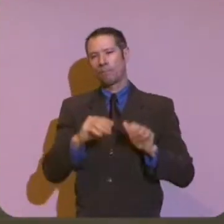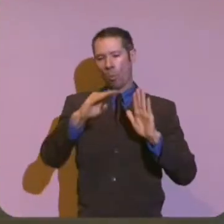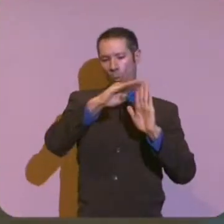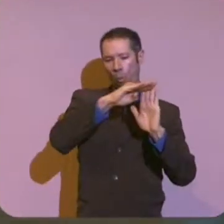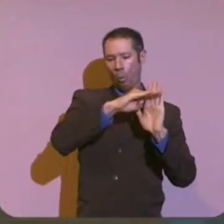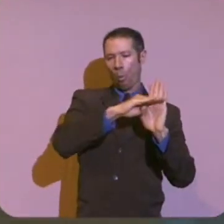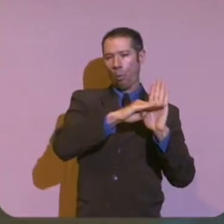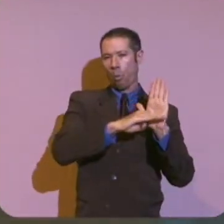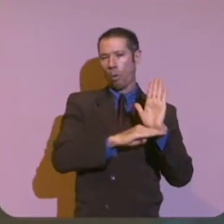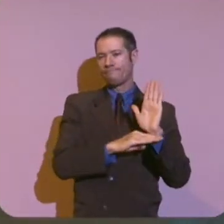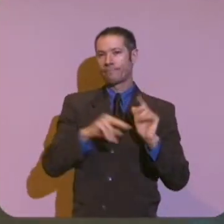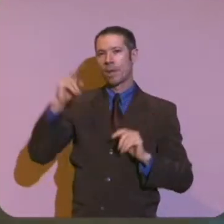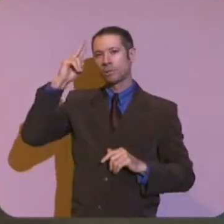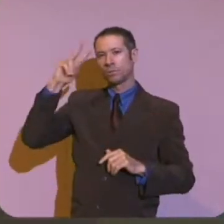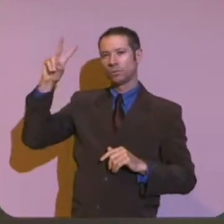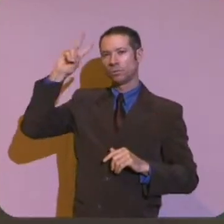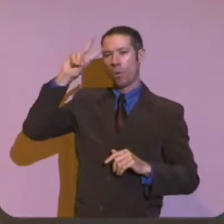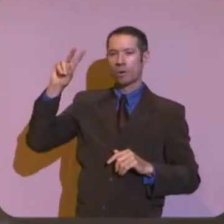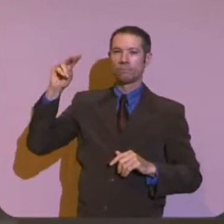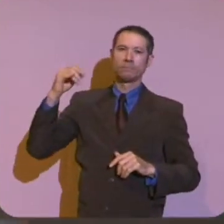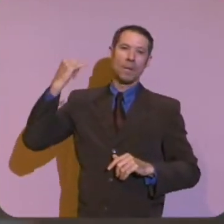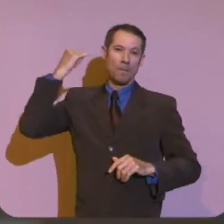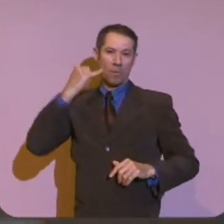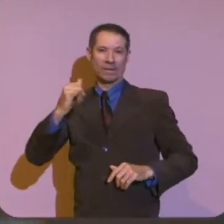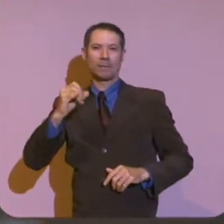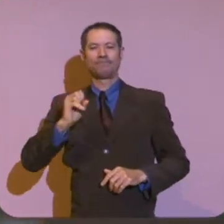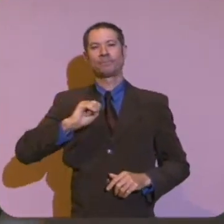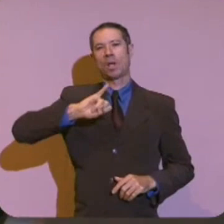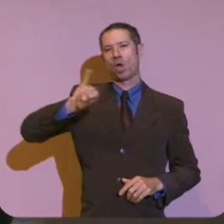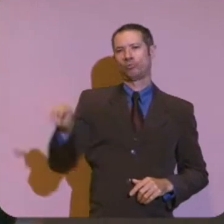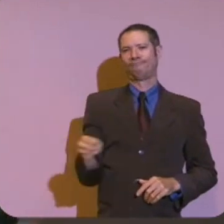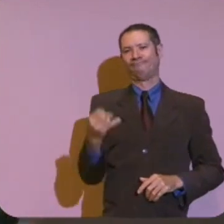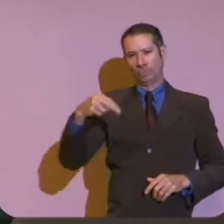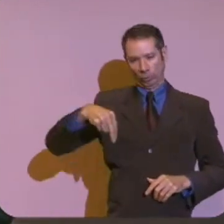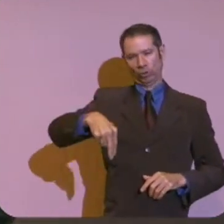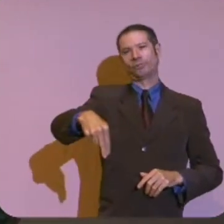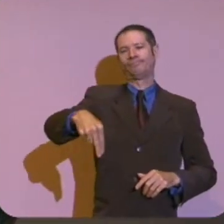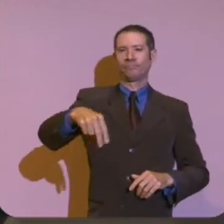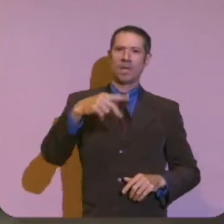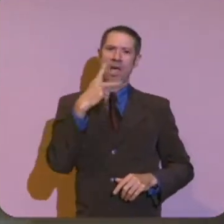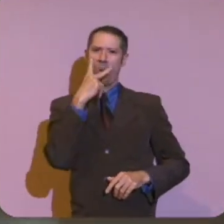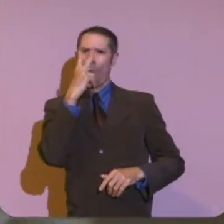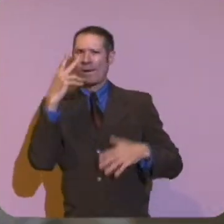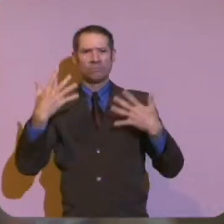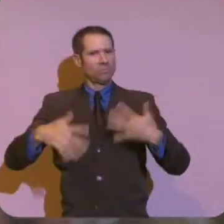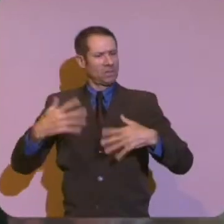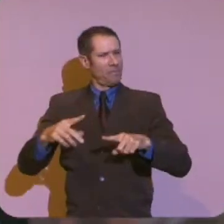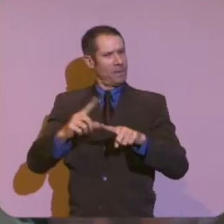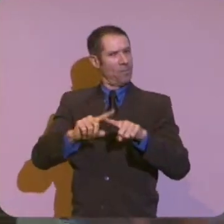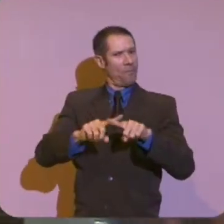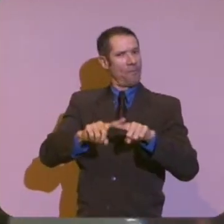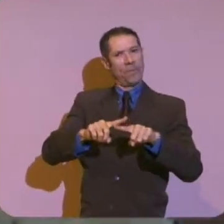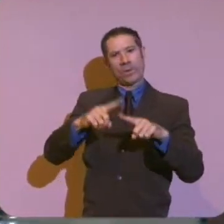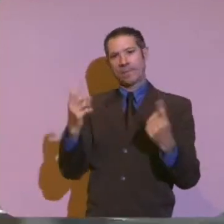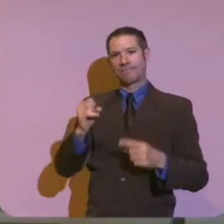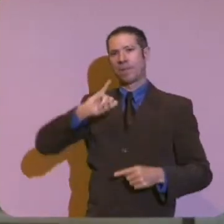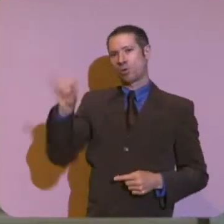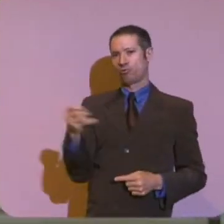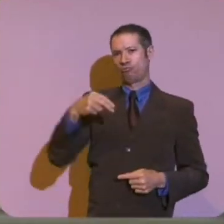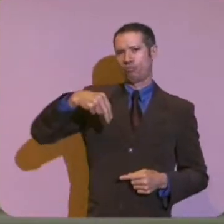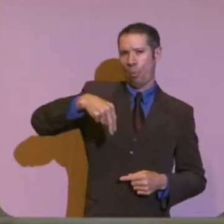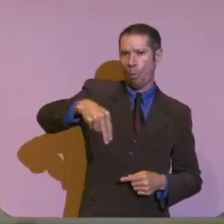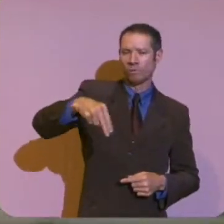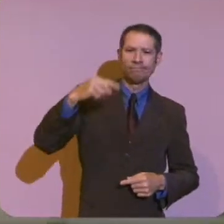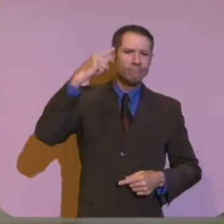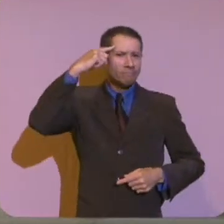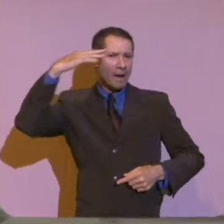é a história do profeta Jonas. Eu acho tremendo isso, porque Jonas imaginou o